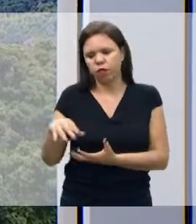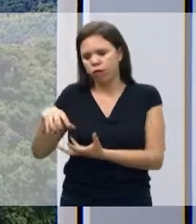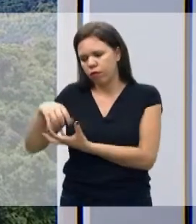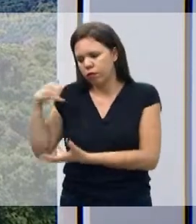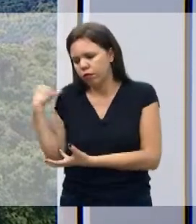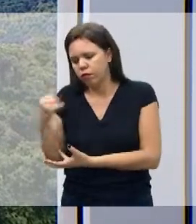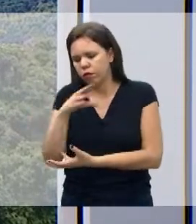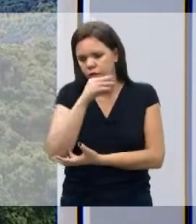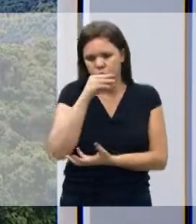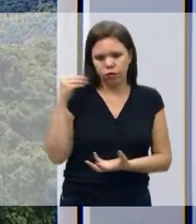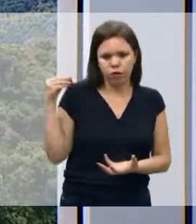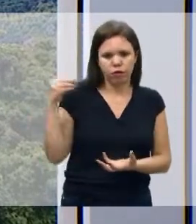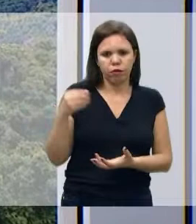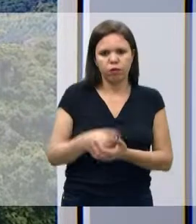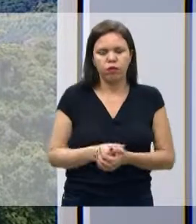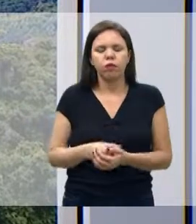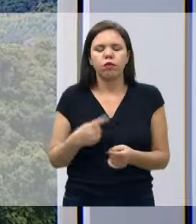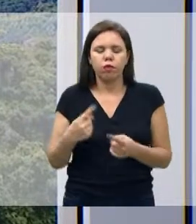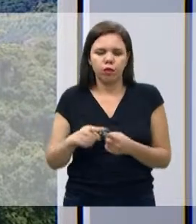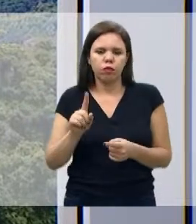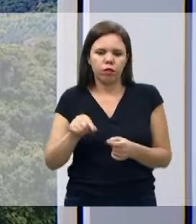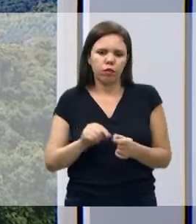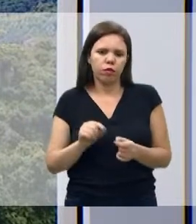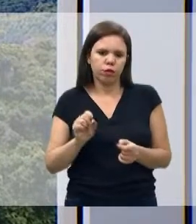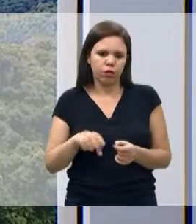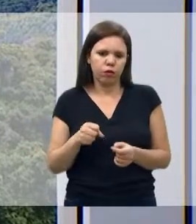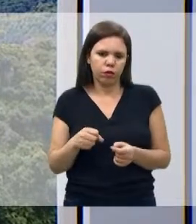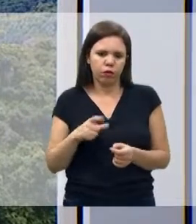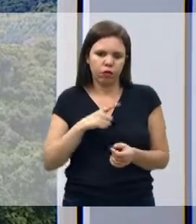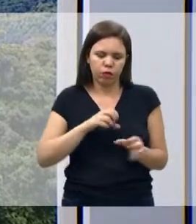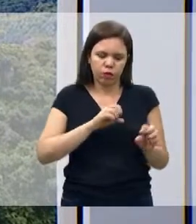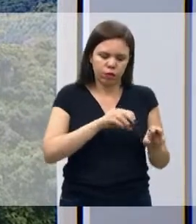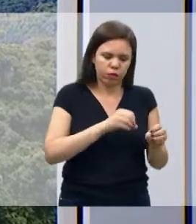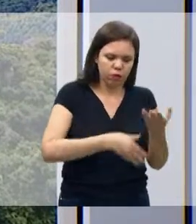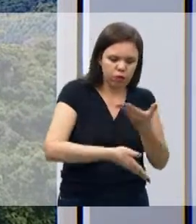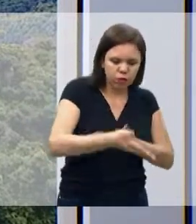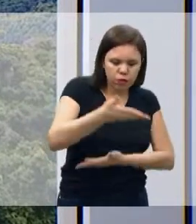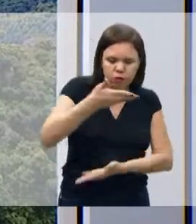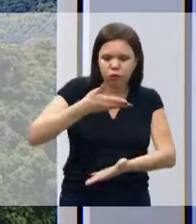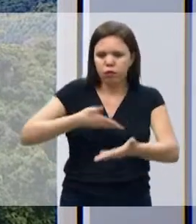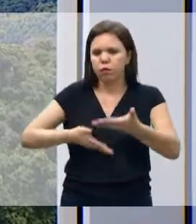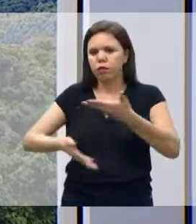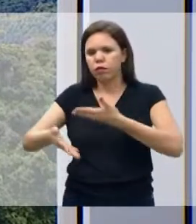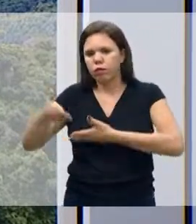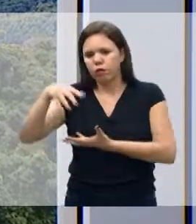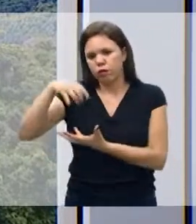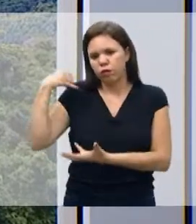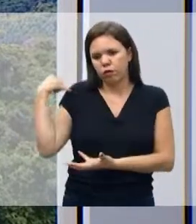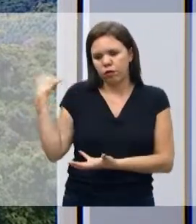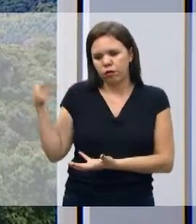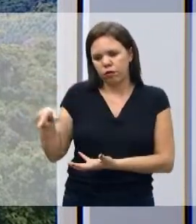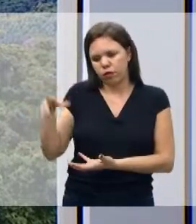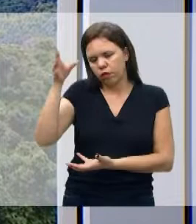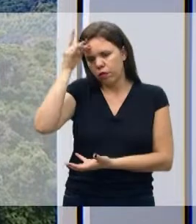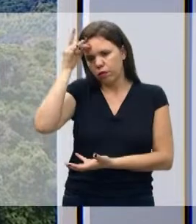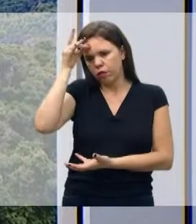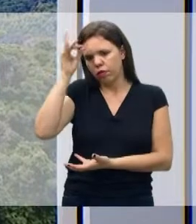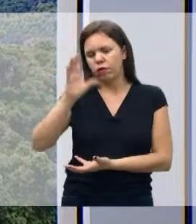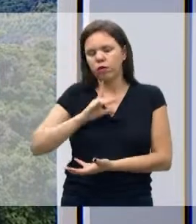e adolescentes, porque certamente um tem a ensinar com o outro, né? Quer dizer, os idosos, embora